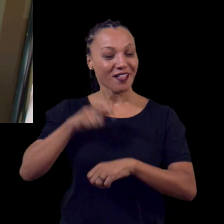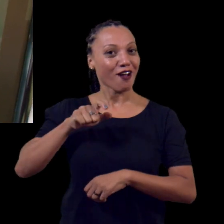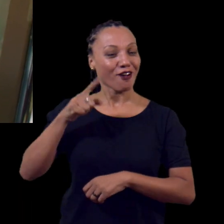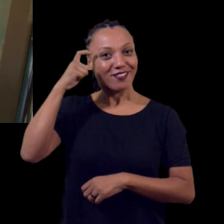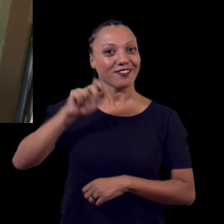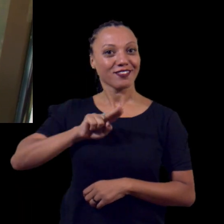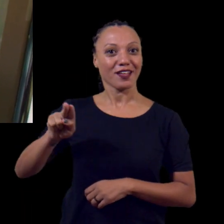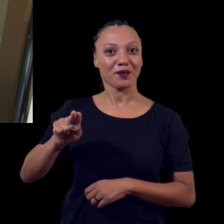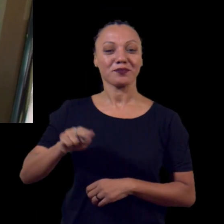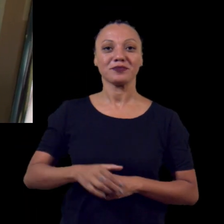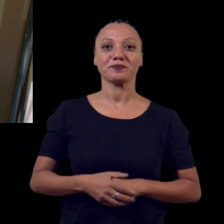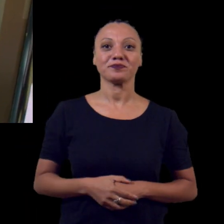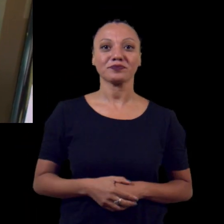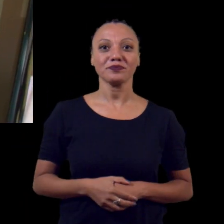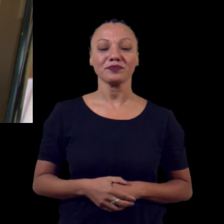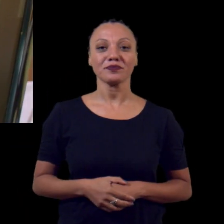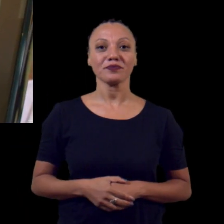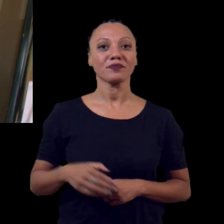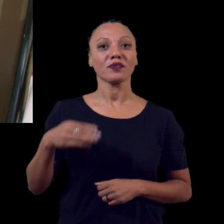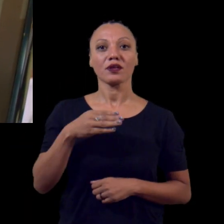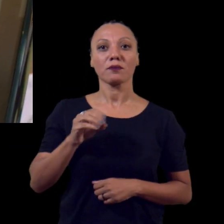juntava mobilidade e mobilização.